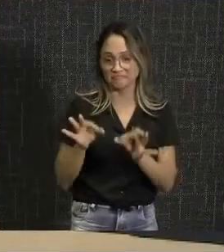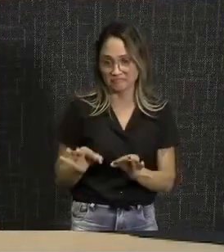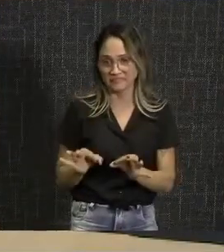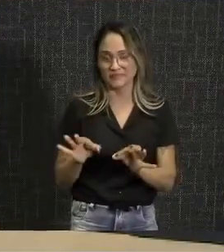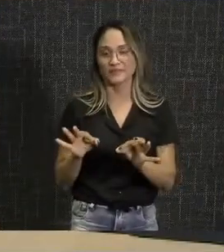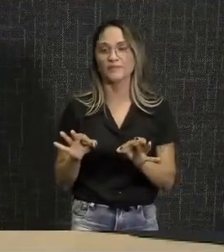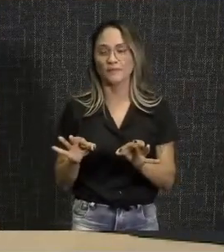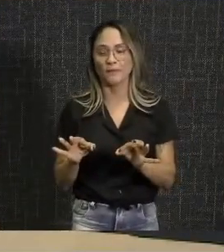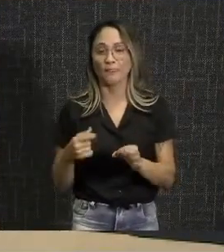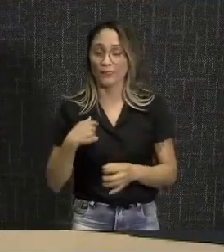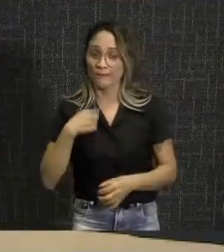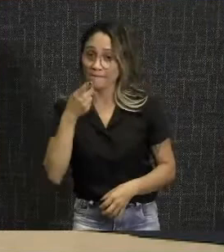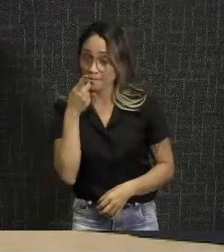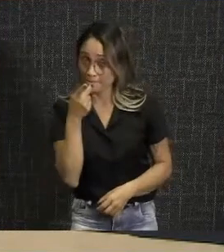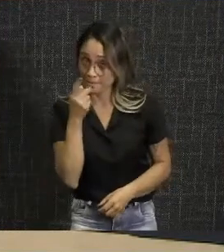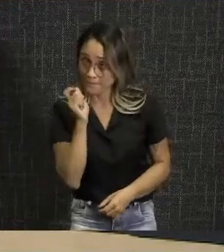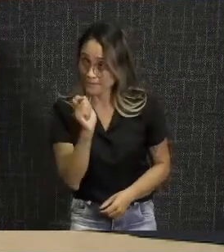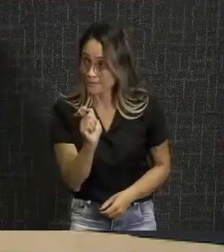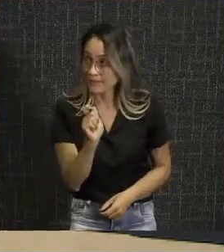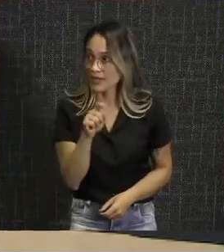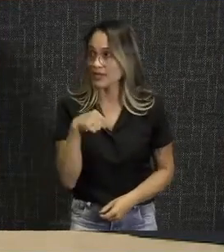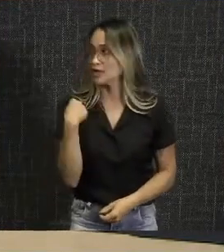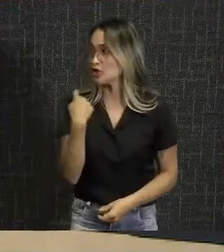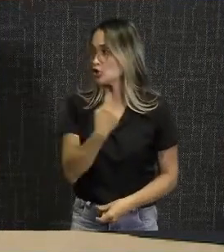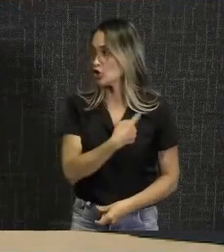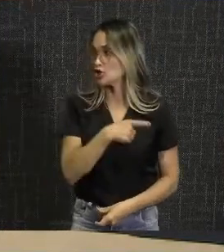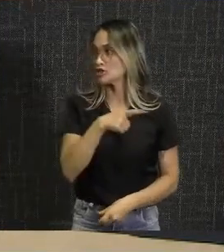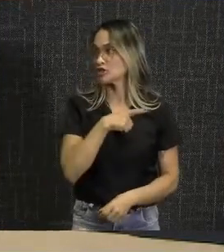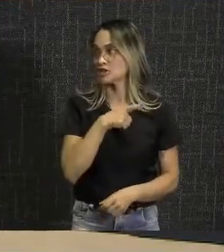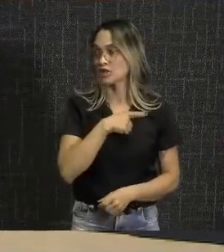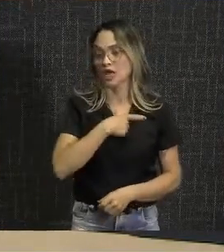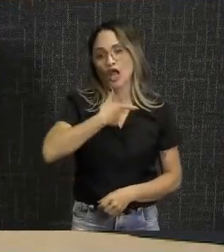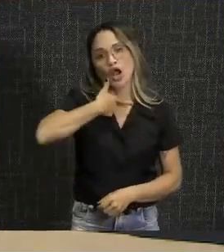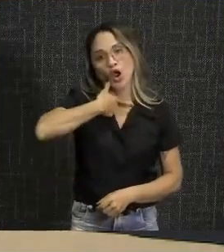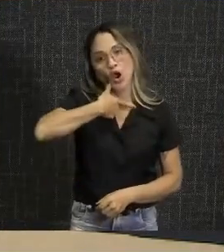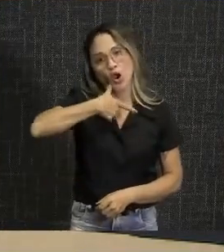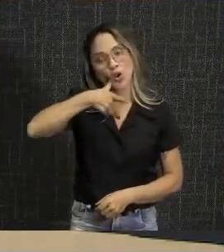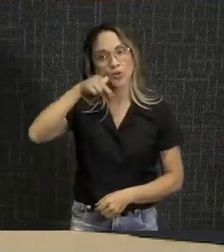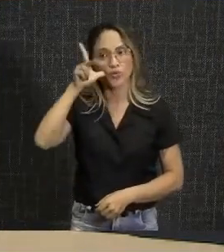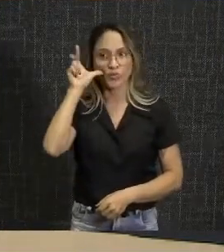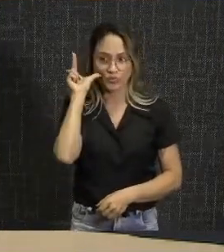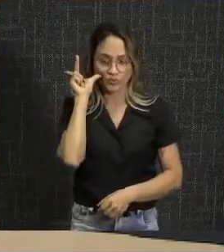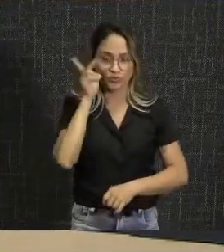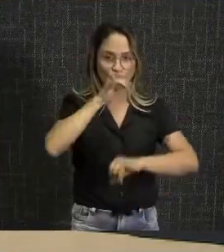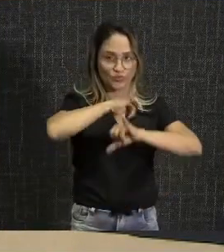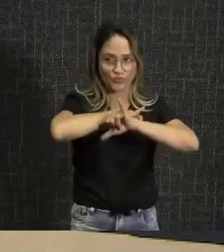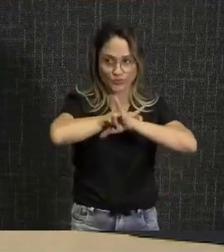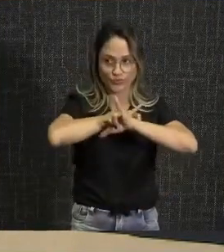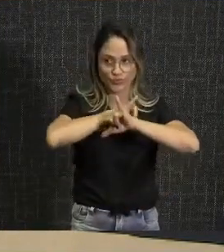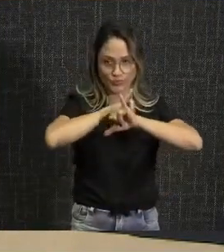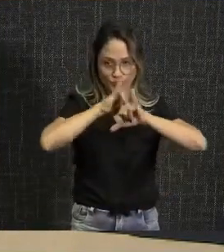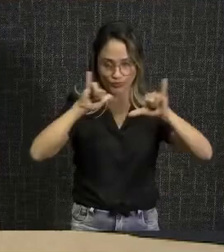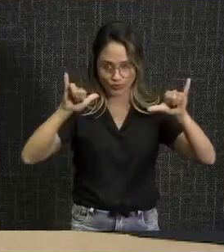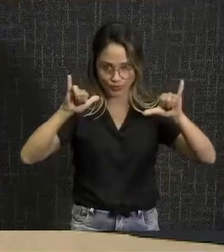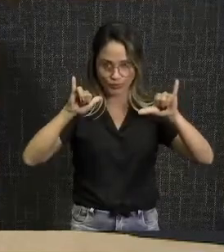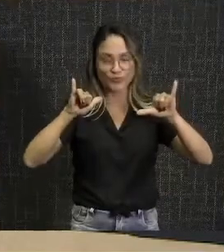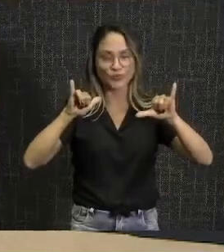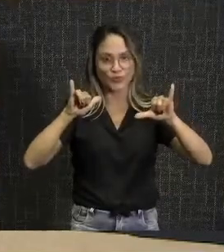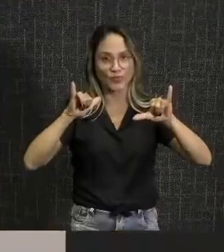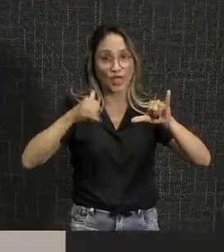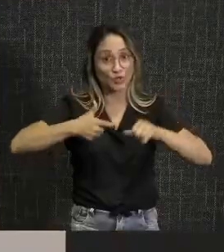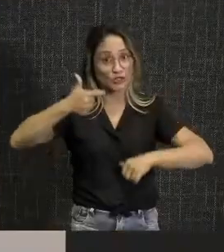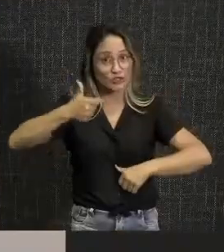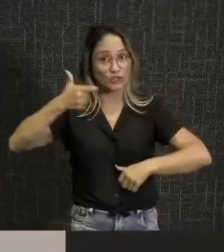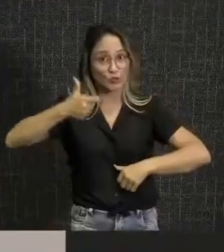Eu mencionei que a gente teve aí, anteontem a divulgação do segundo trimestre do ano